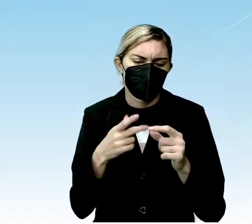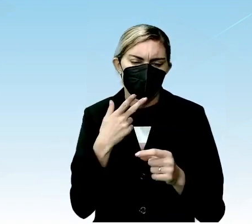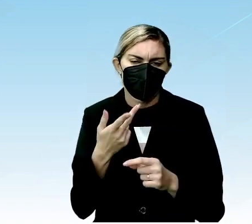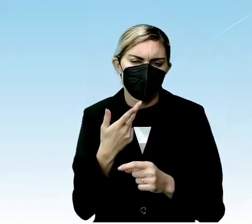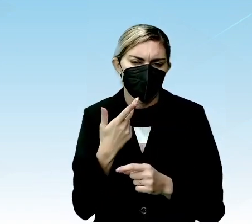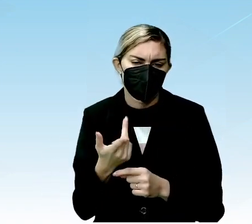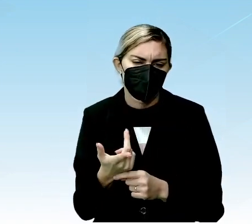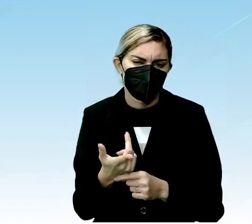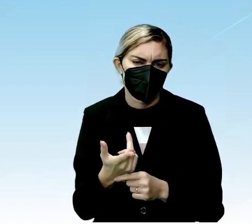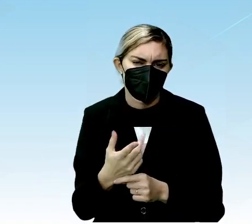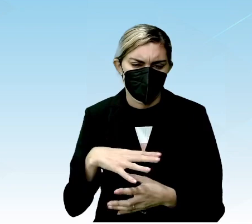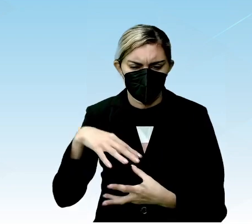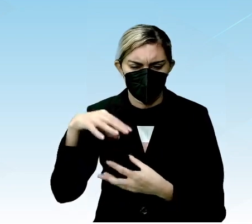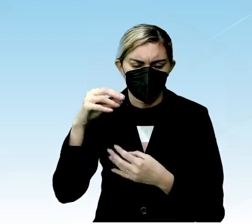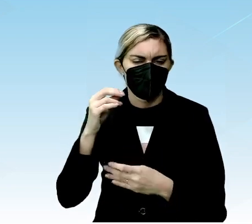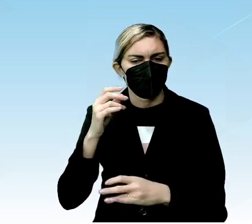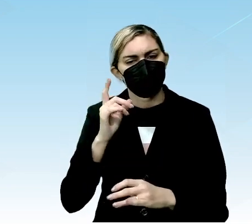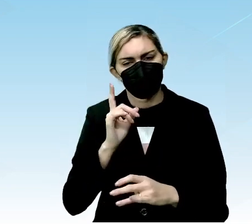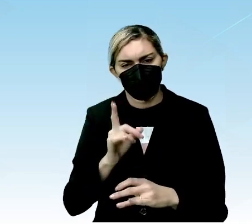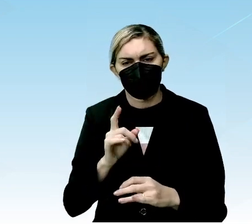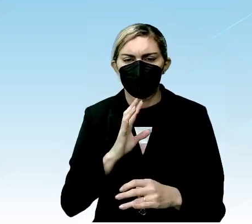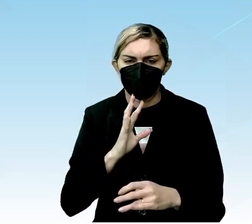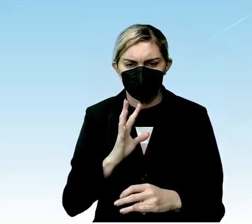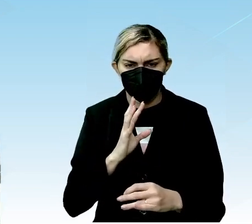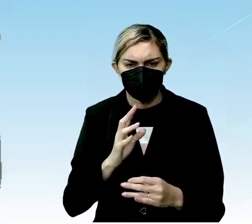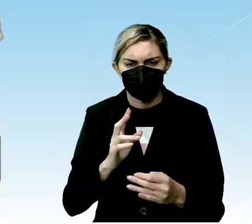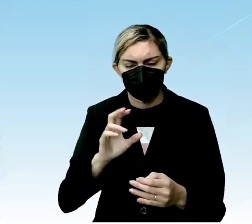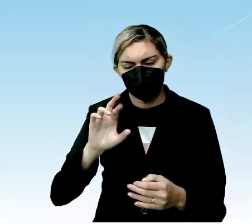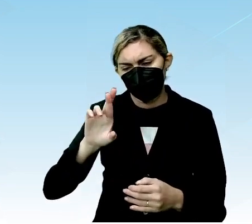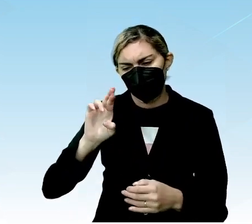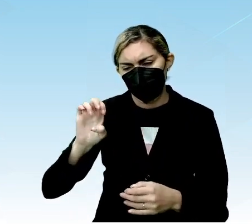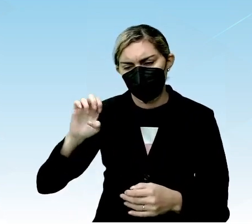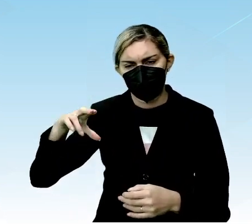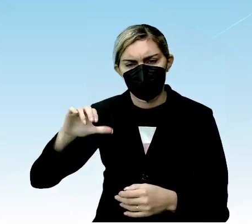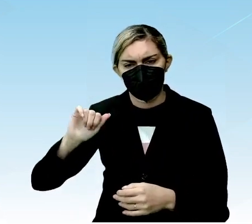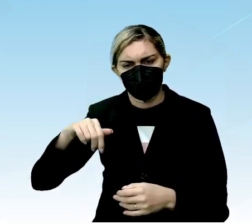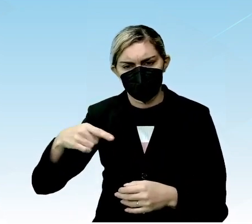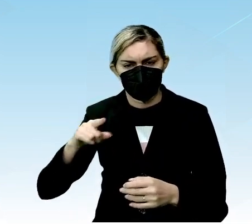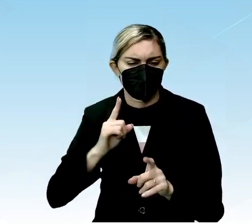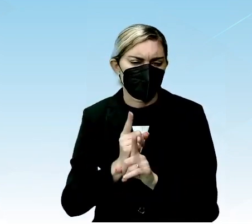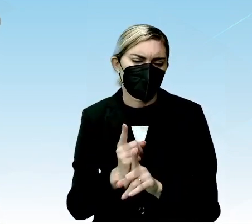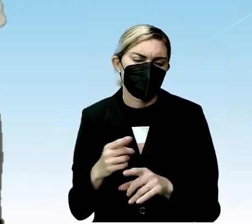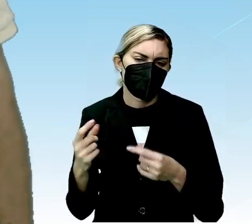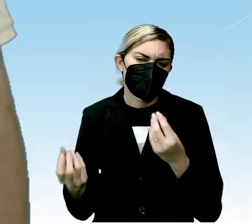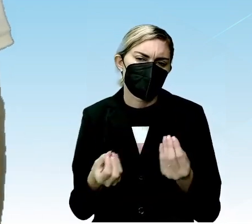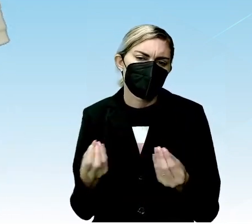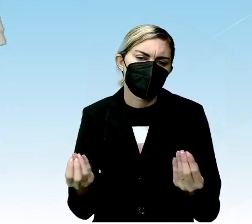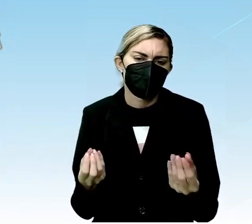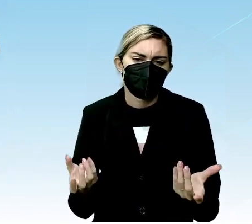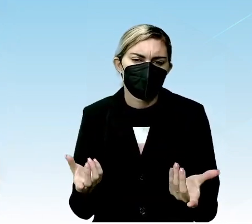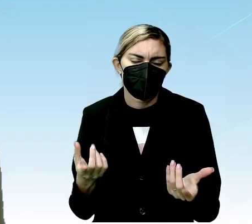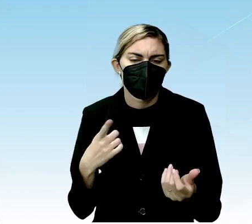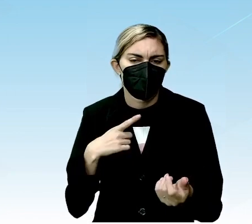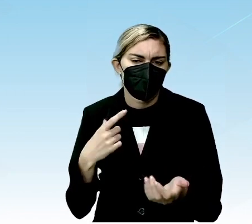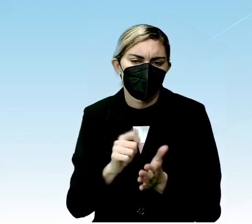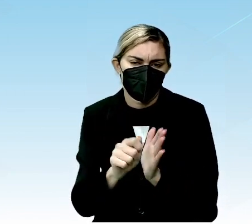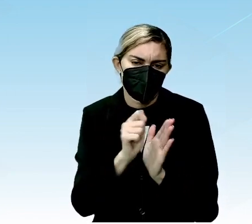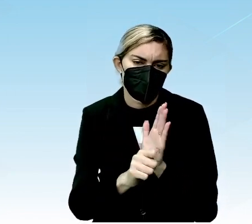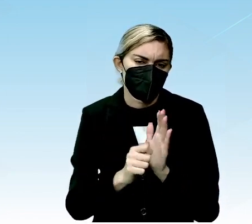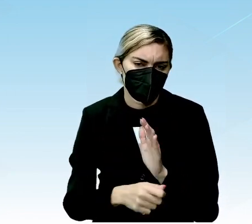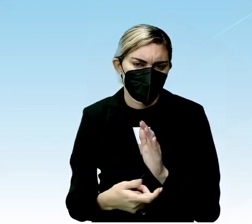a alma humana. E dentro disso, conhecer a reencarnação e pontos específicos dessa